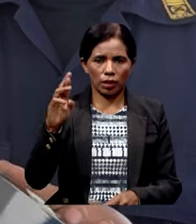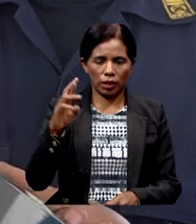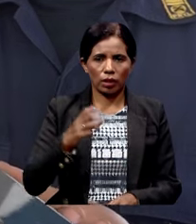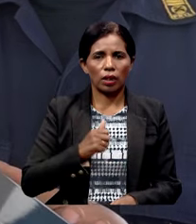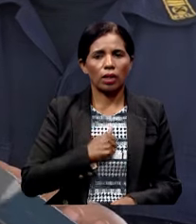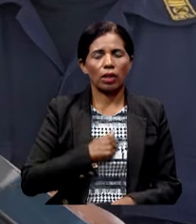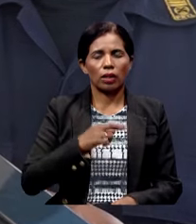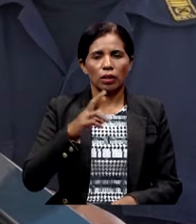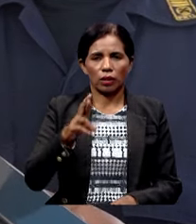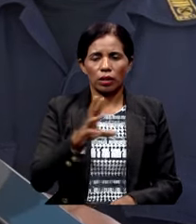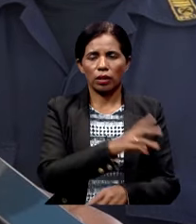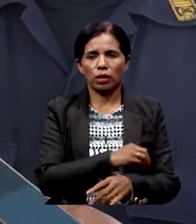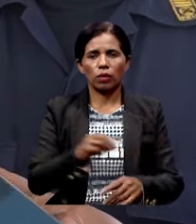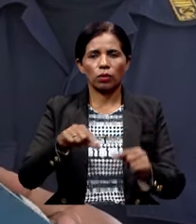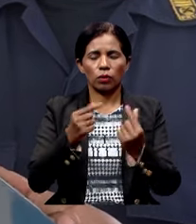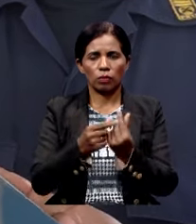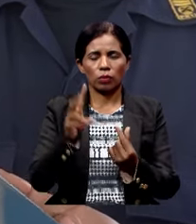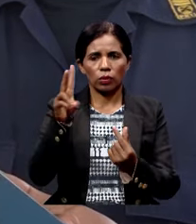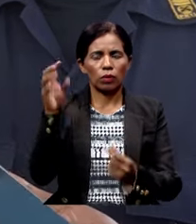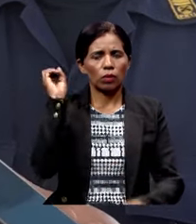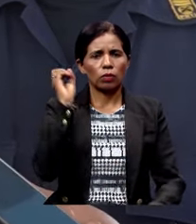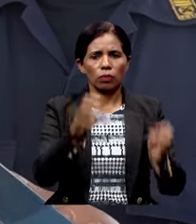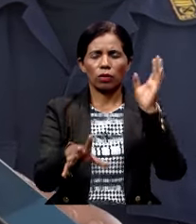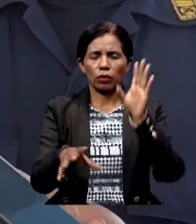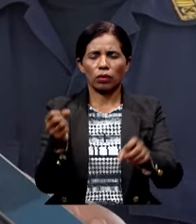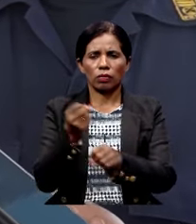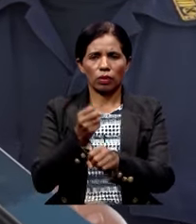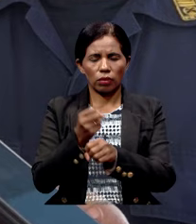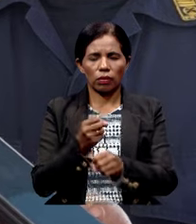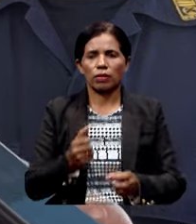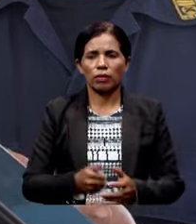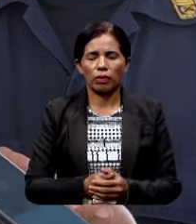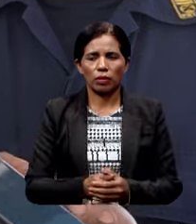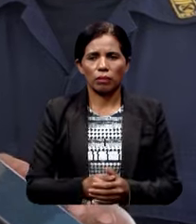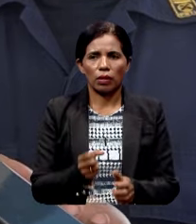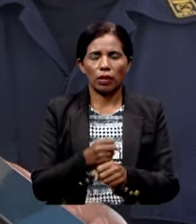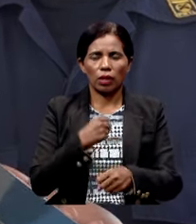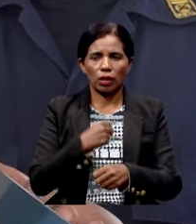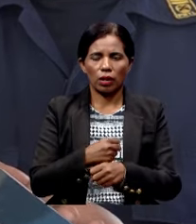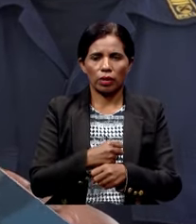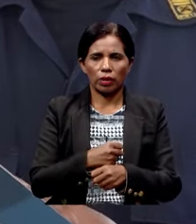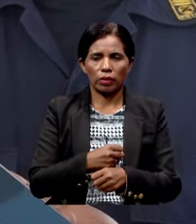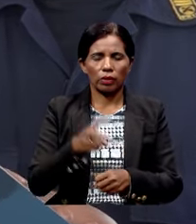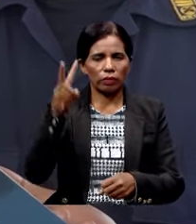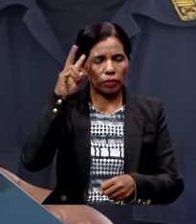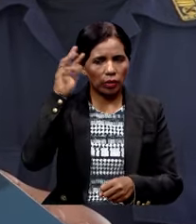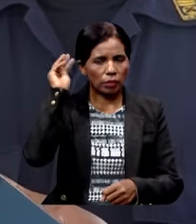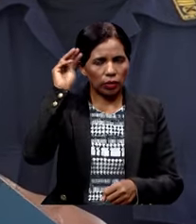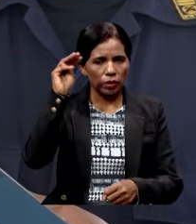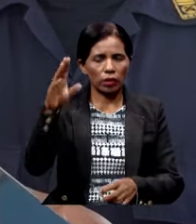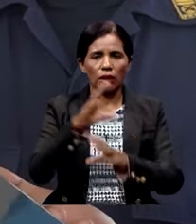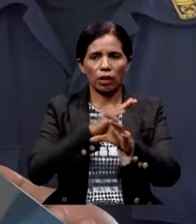nevem a grupo rua tudo malo, depois a resulta aí tinha suspeito vice-ministro tinha